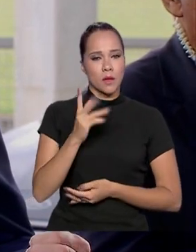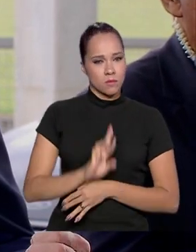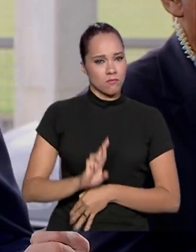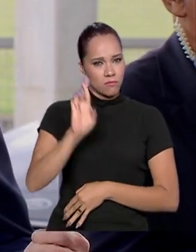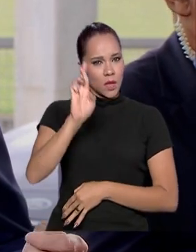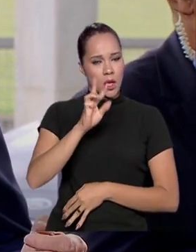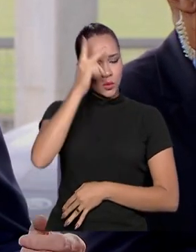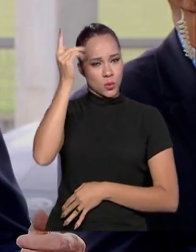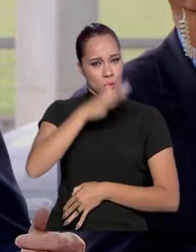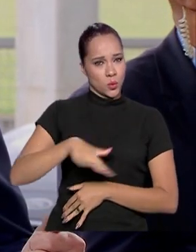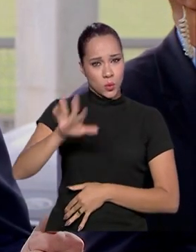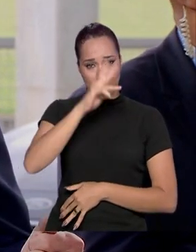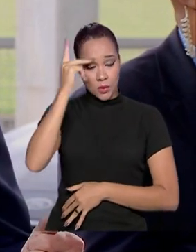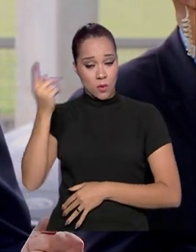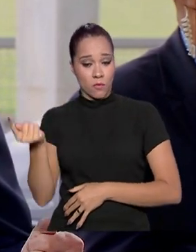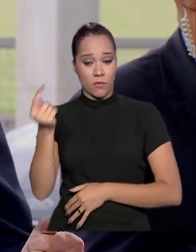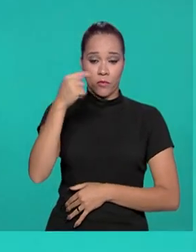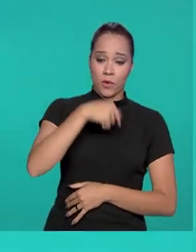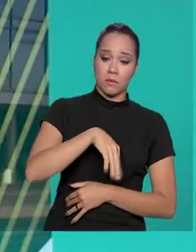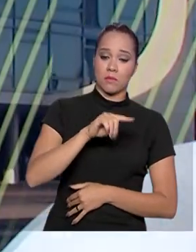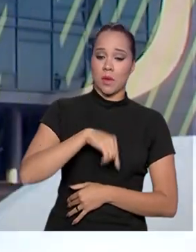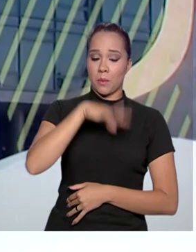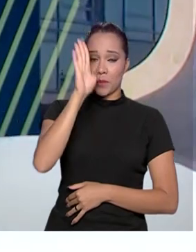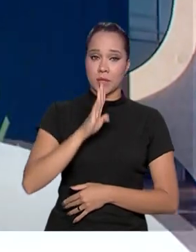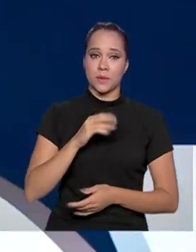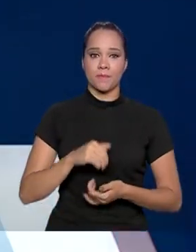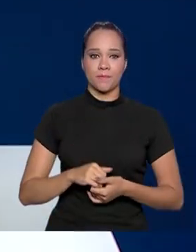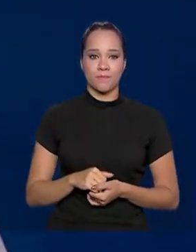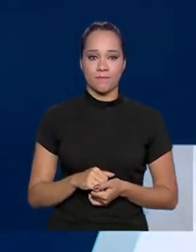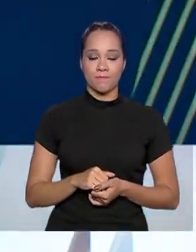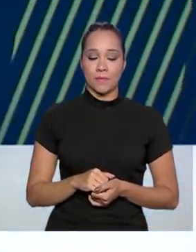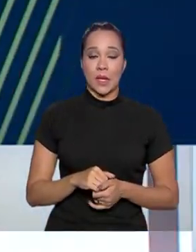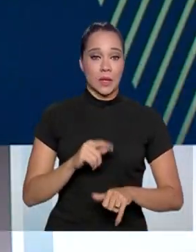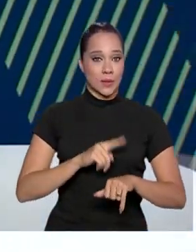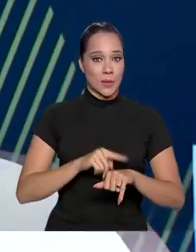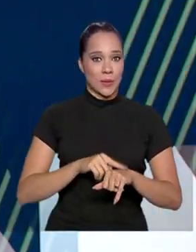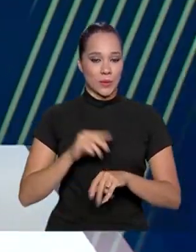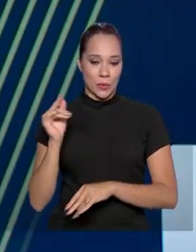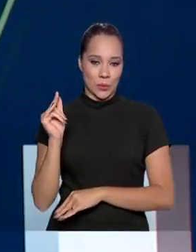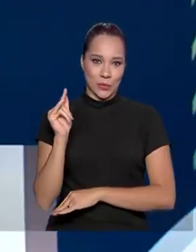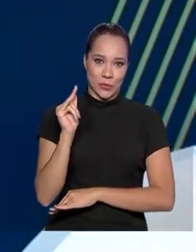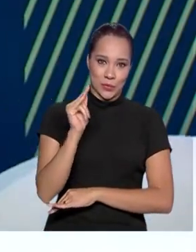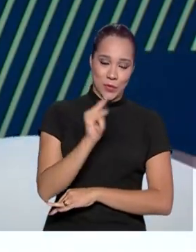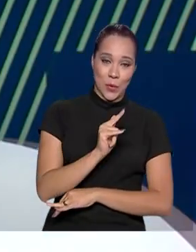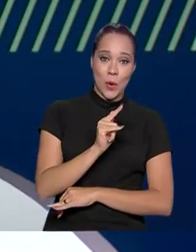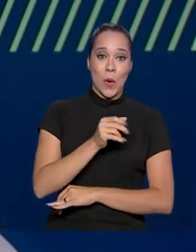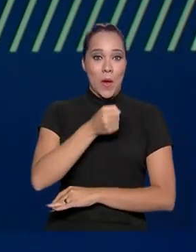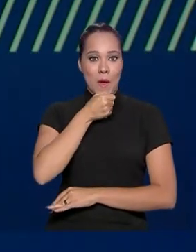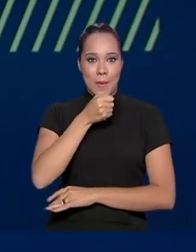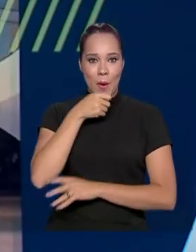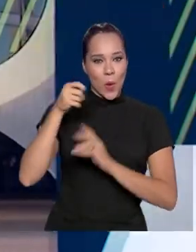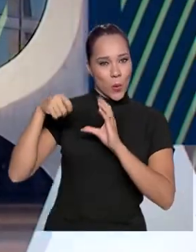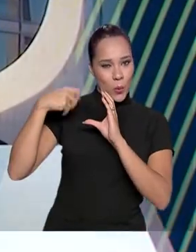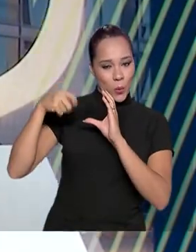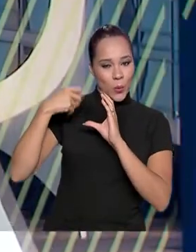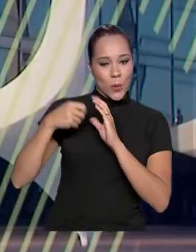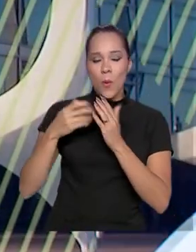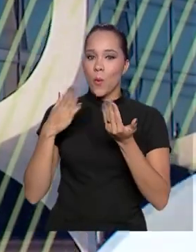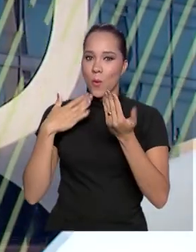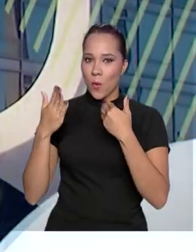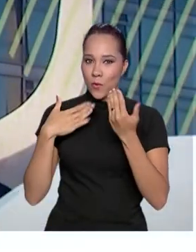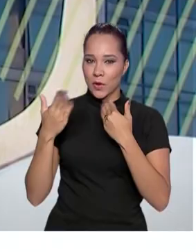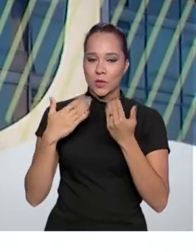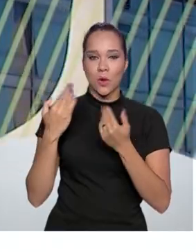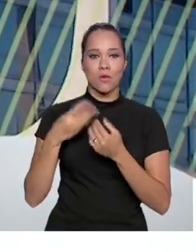trazendo esse pessoal de lá para cá. E durante o voo, nosso repórter cinematográfico, Arley de Andrade, conversou